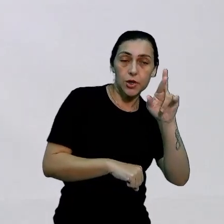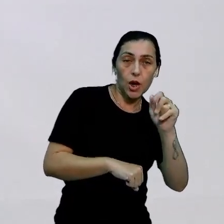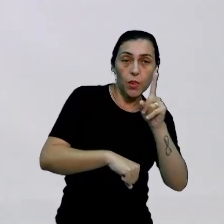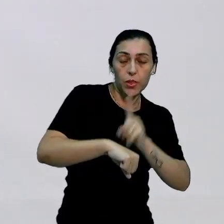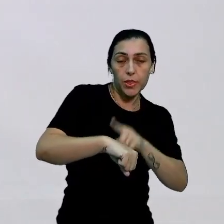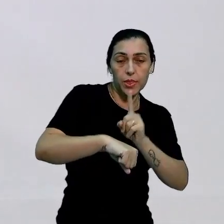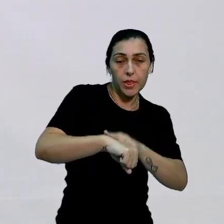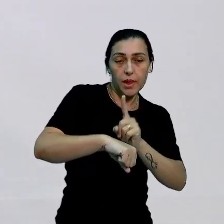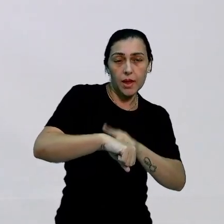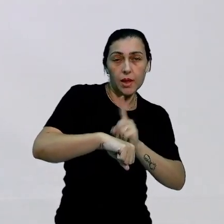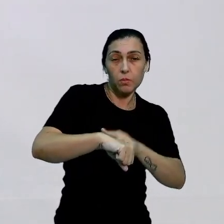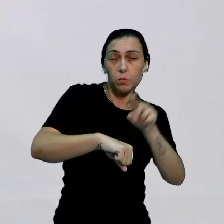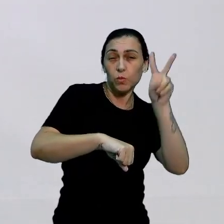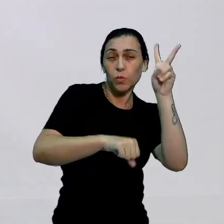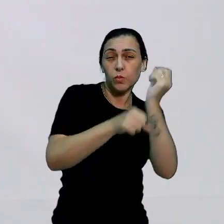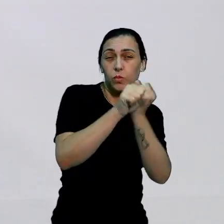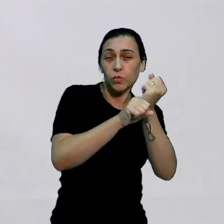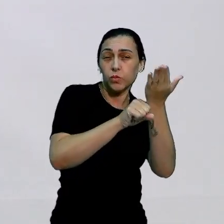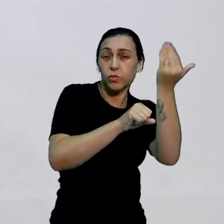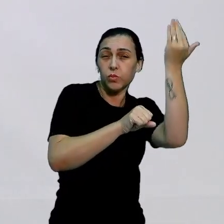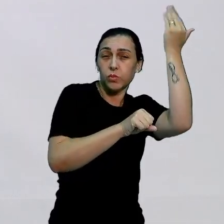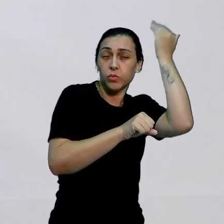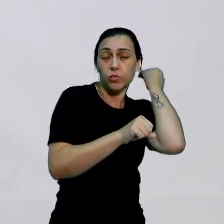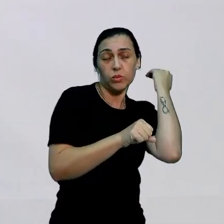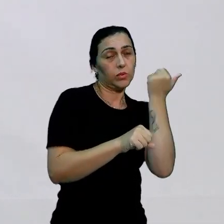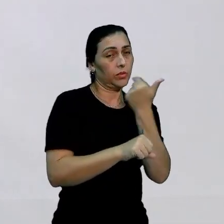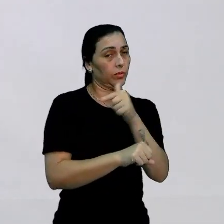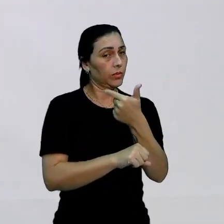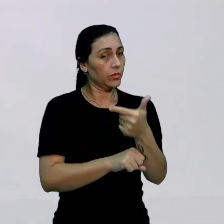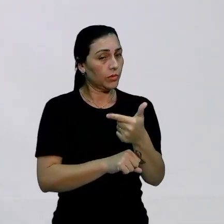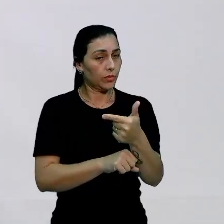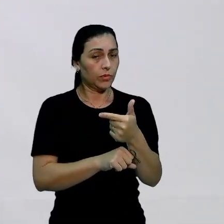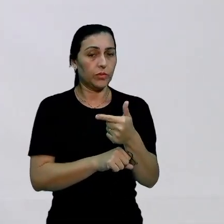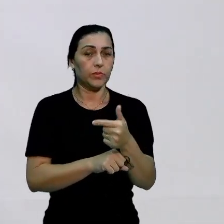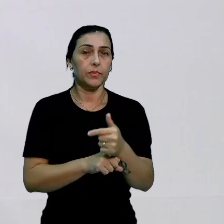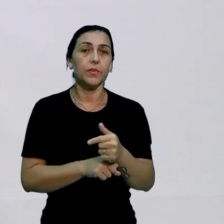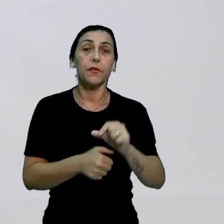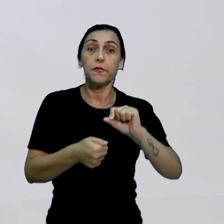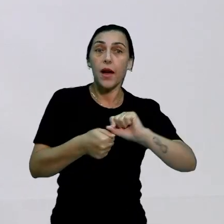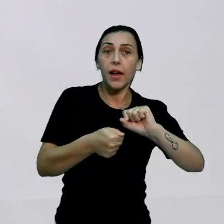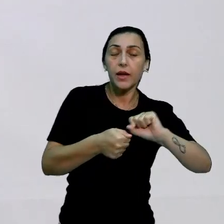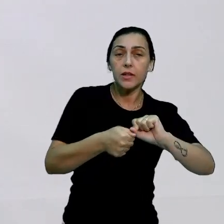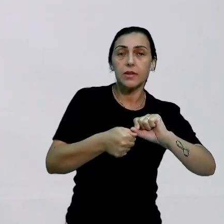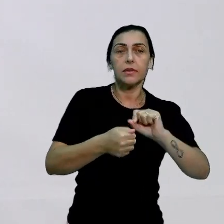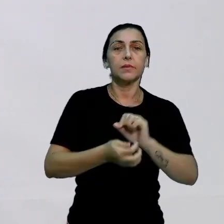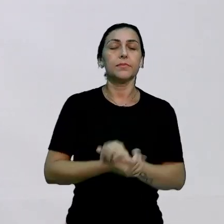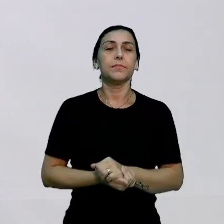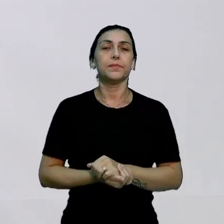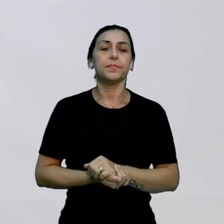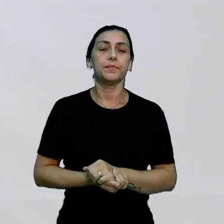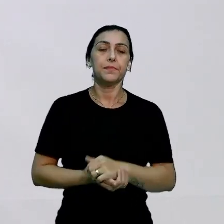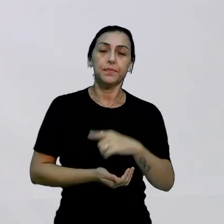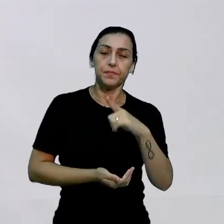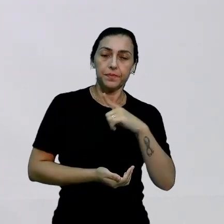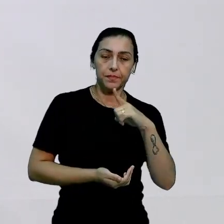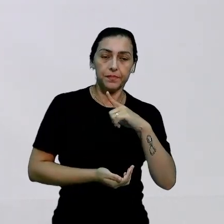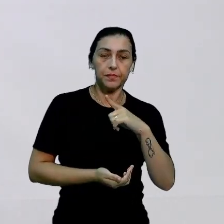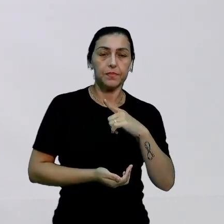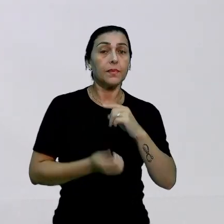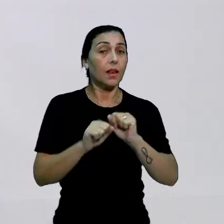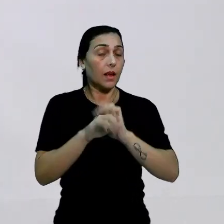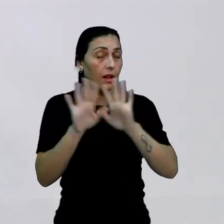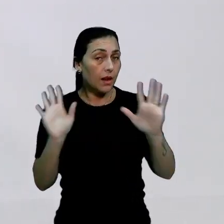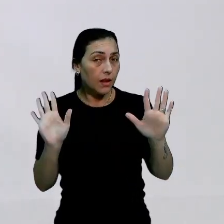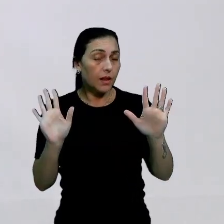Ou seja, tem 2 anos, não tem 2 anos, há 2 anos que eu não vou, faz, né? Então, nós temos que, claro